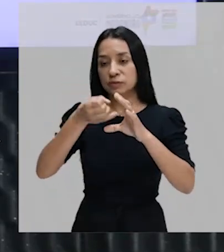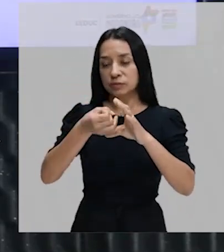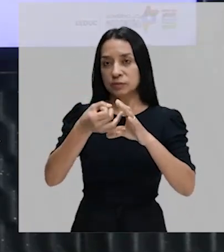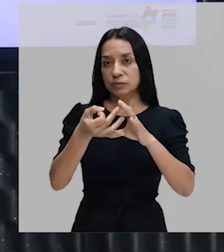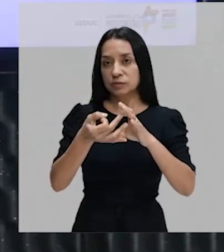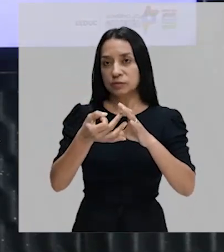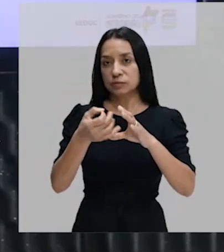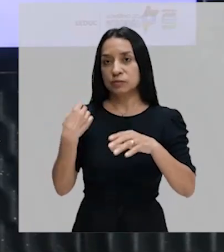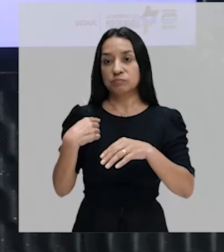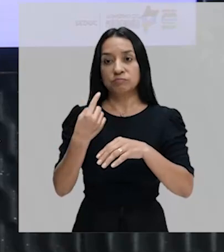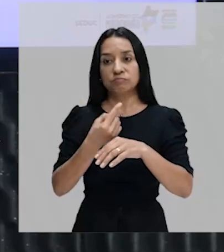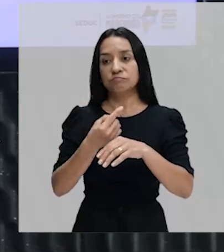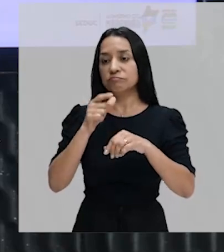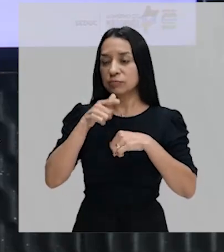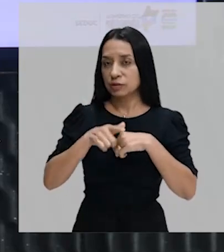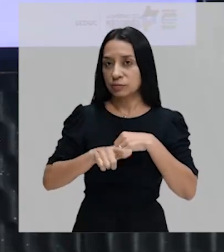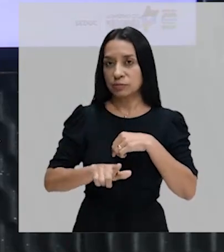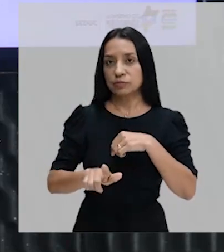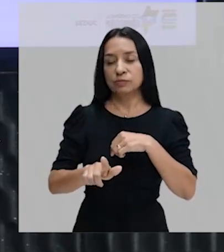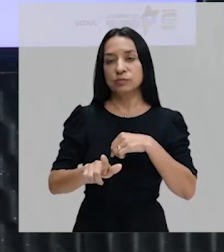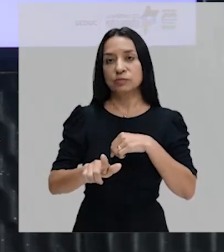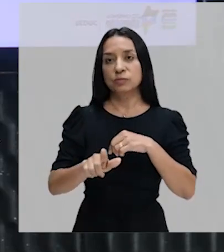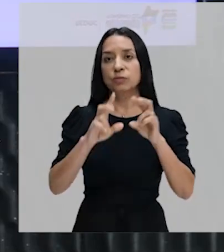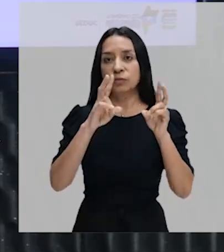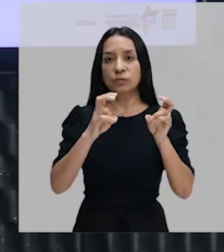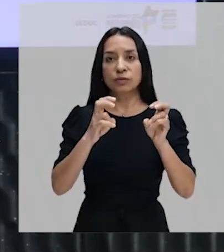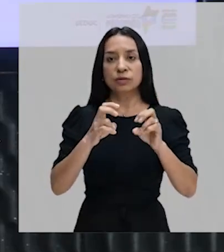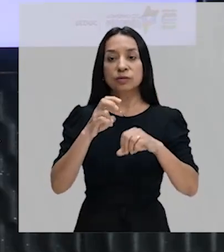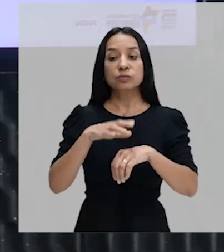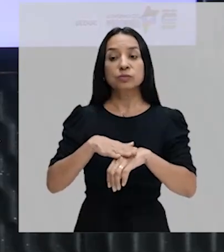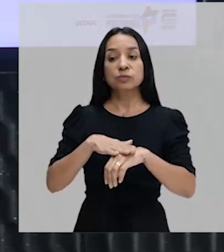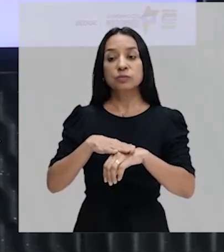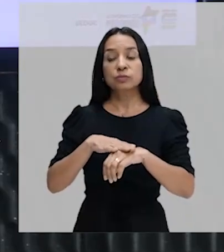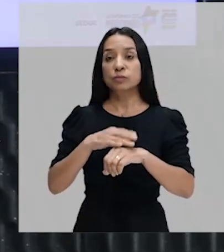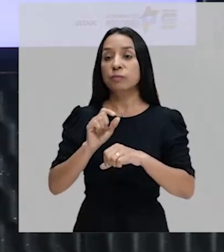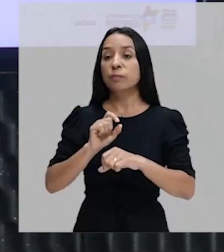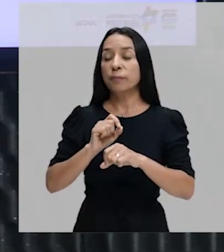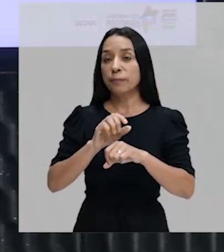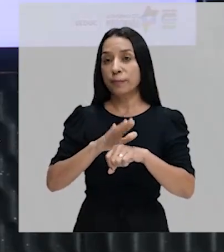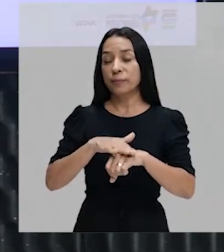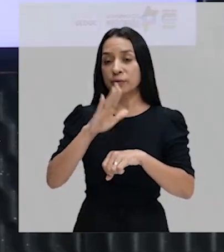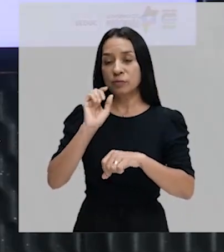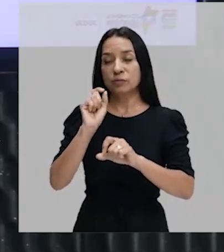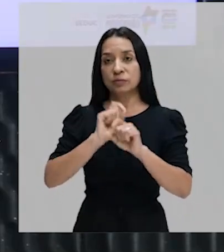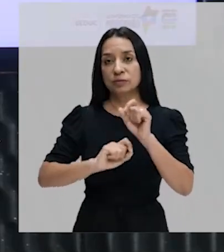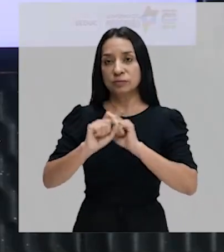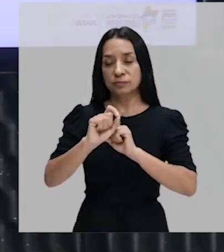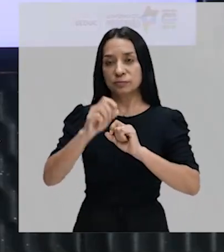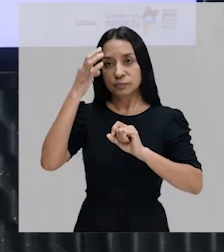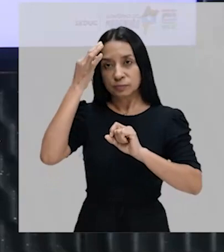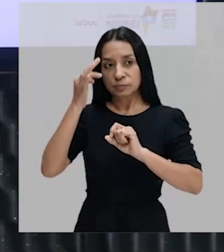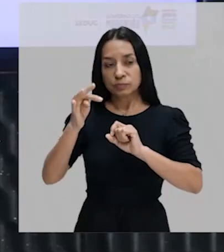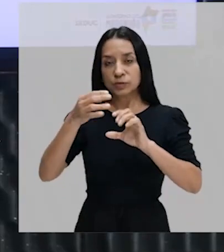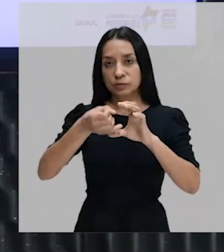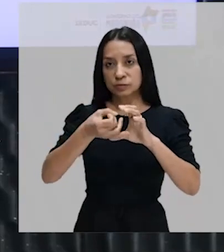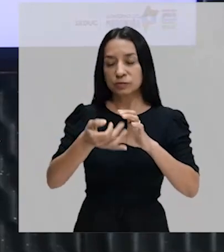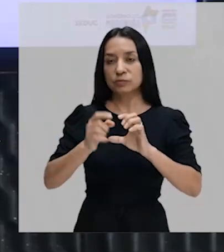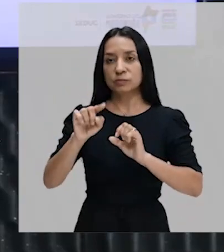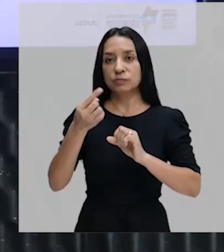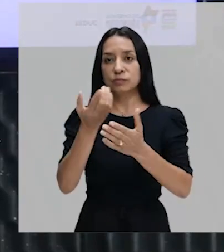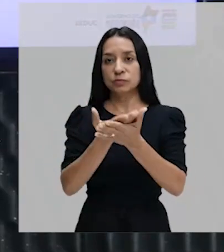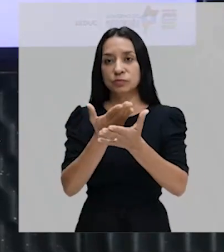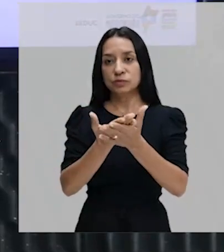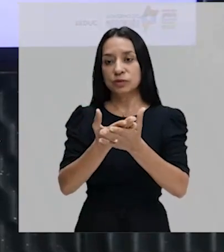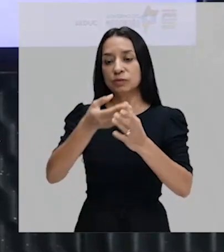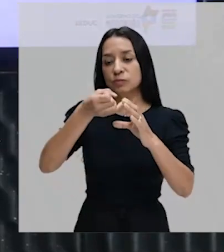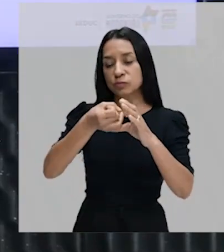sendo redundante, tá? É porque o assunto maior é esse, teoria dos conjuntos. Depois nós estudamos os conjuntos numéricos